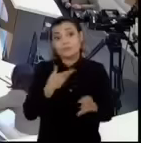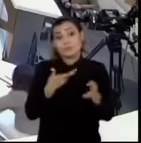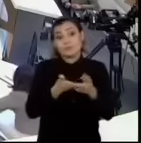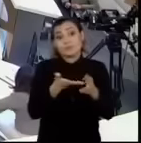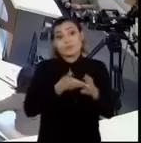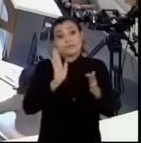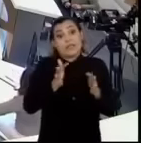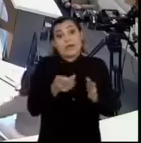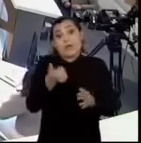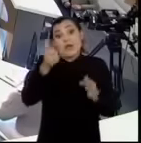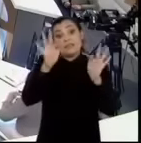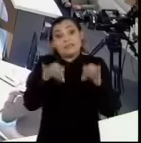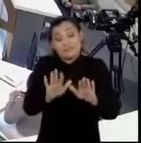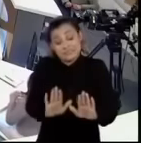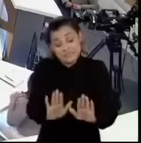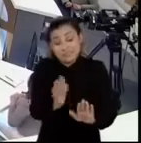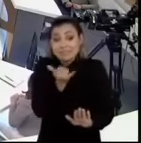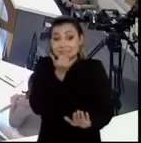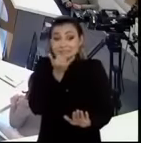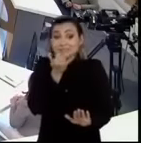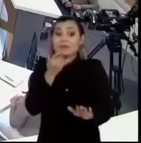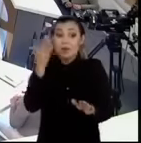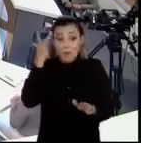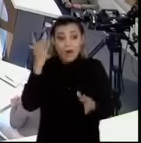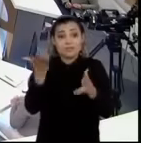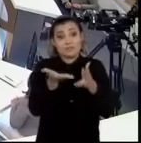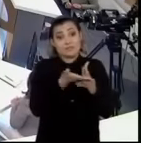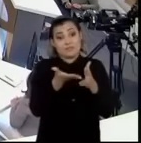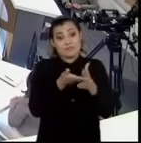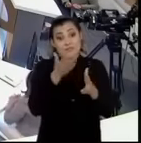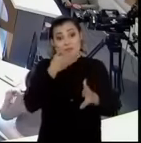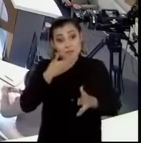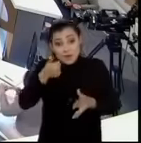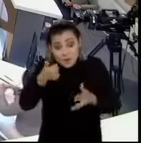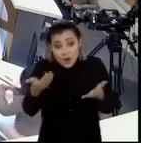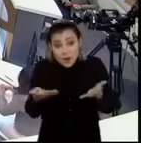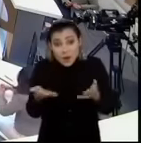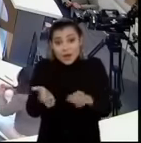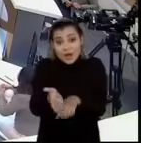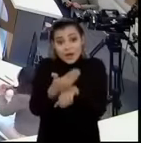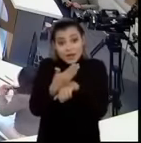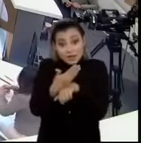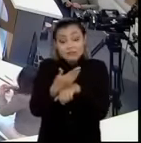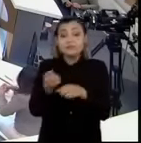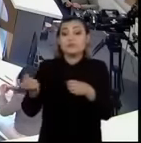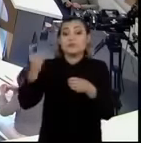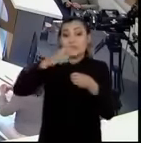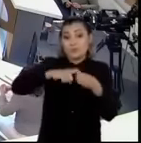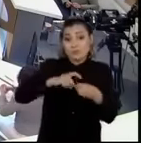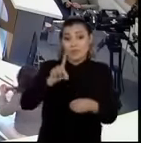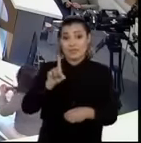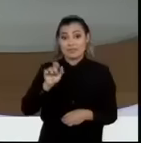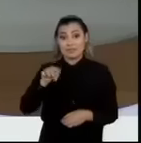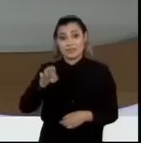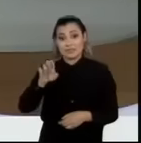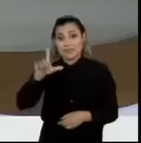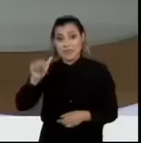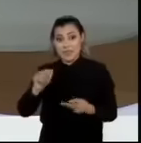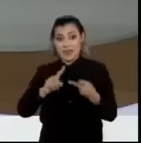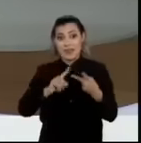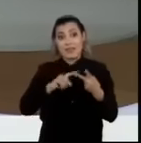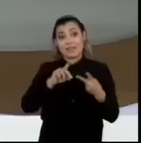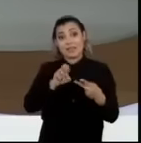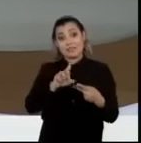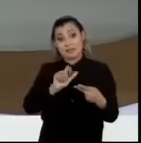já praticamente encerrou. Eu acho até que eu vou chamar um intervalo aqui um pouquinho antes, voltar com a Daniela e com o Daniel, que ainda não